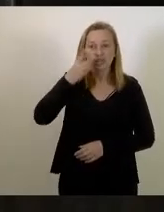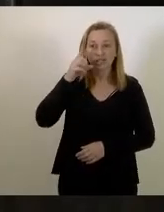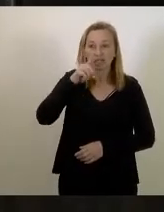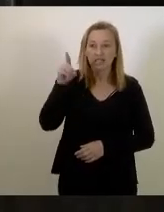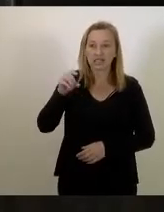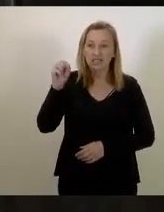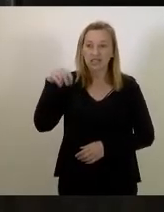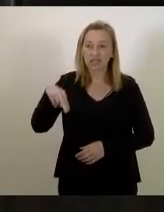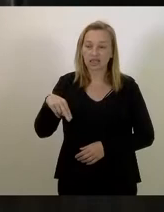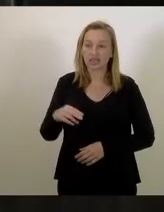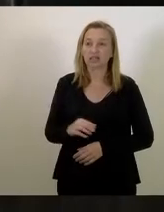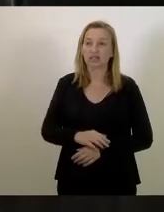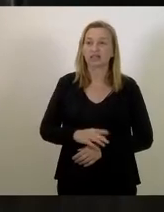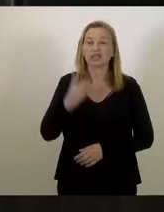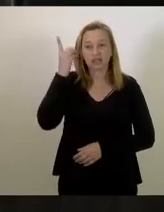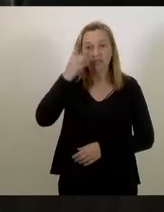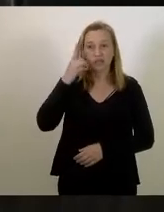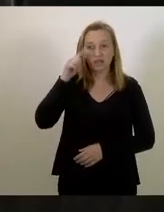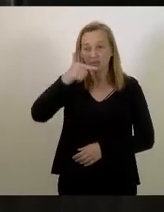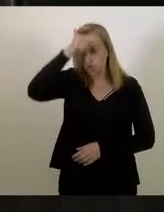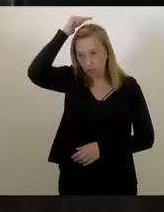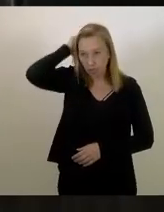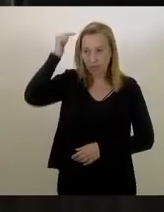deputado Luiz Paulo